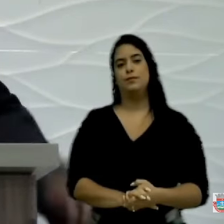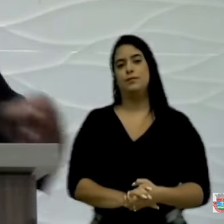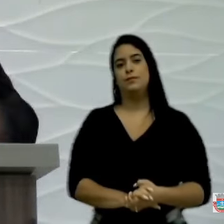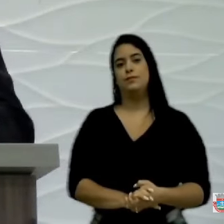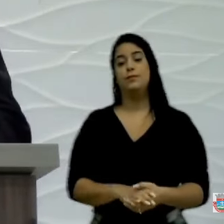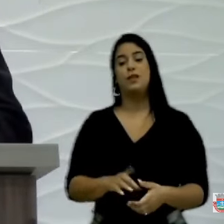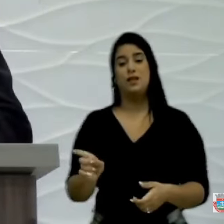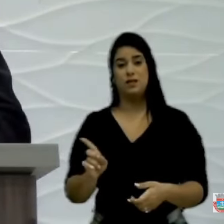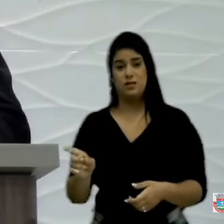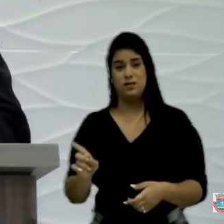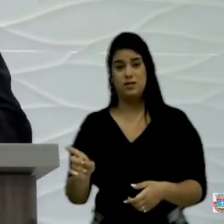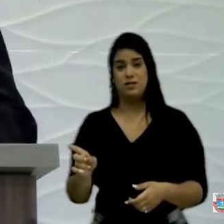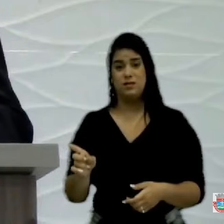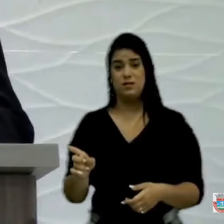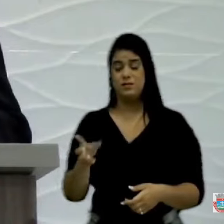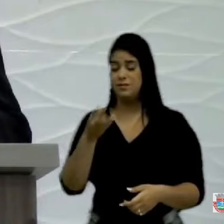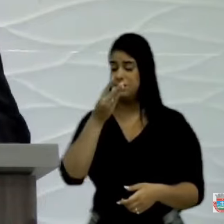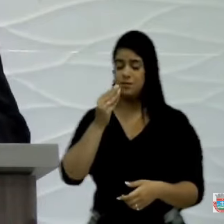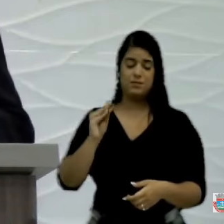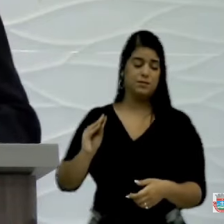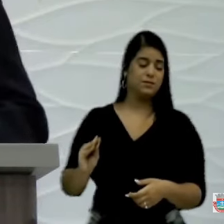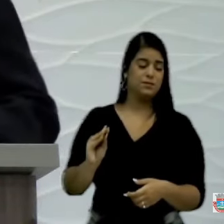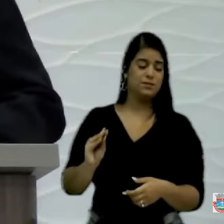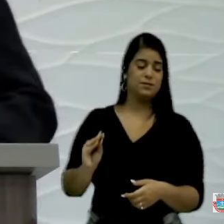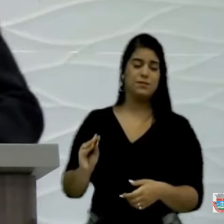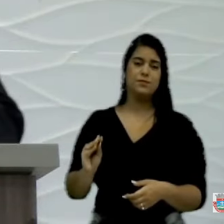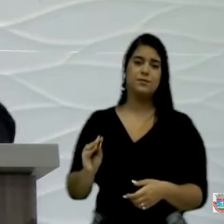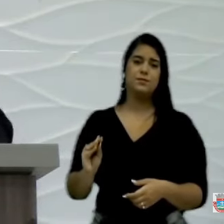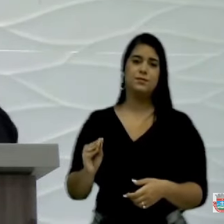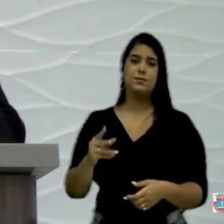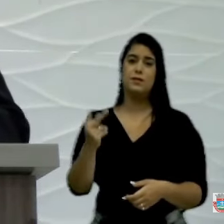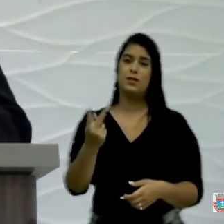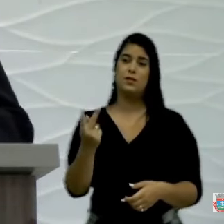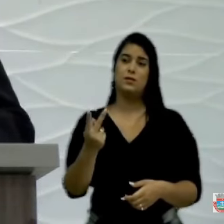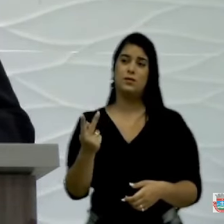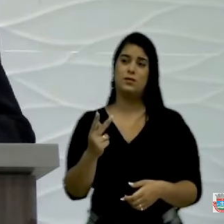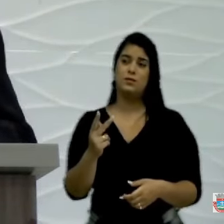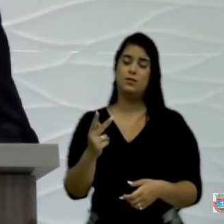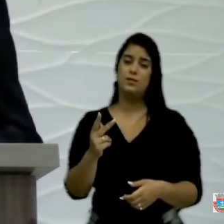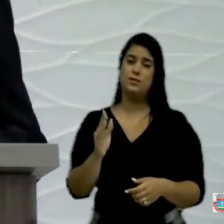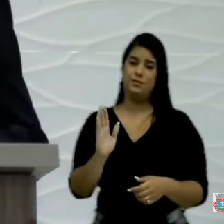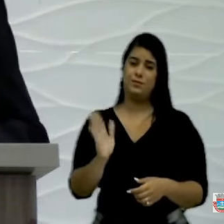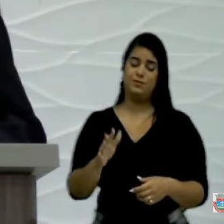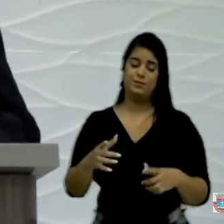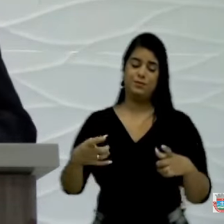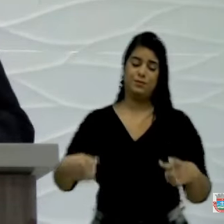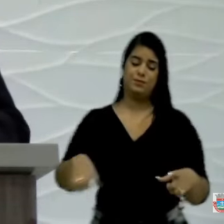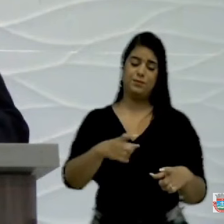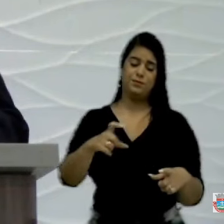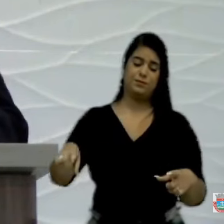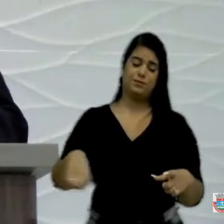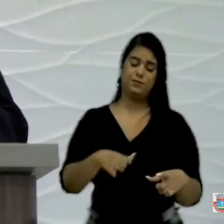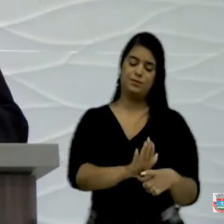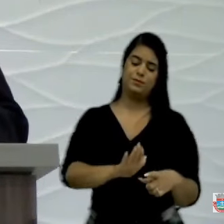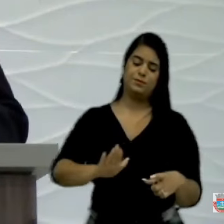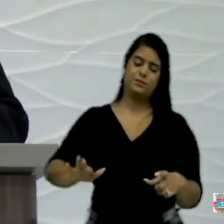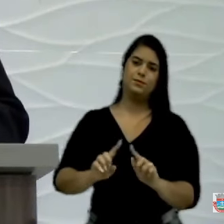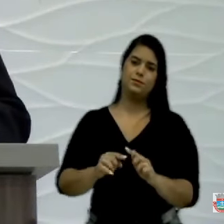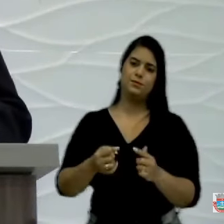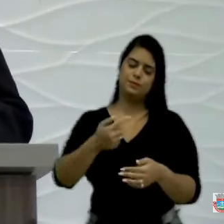E lá ninguém está indo não fiscalizar. Tem local lá, já foi feito duas vezes o tapa-buraco e já afundou.